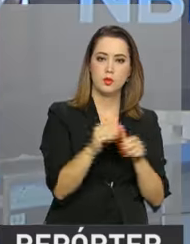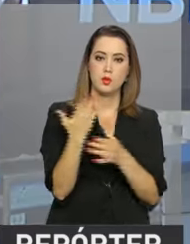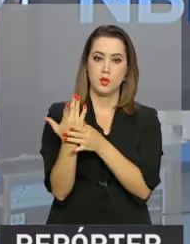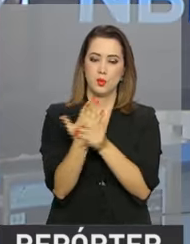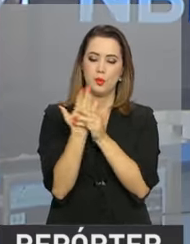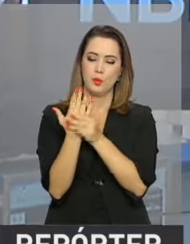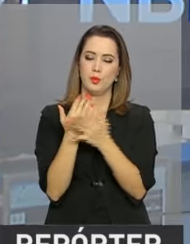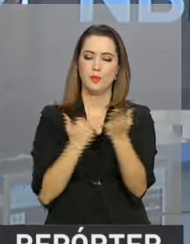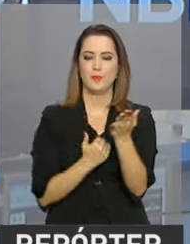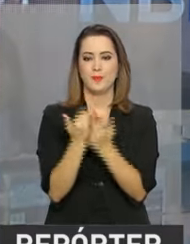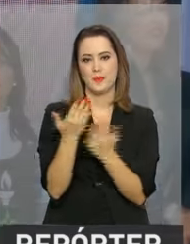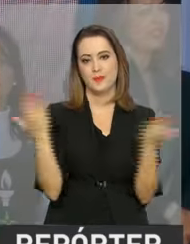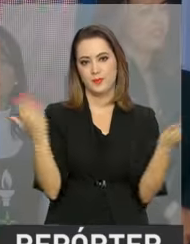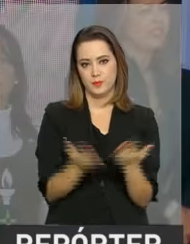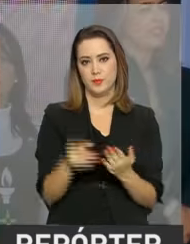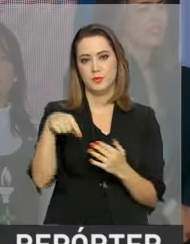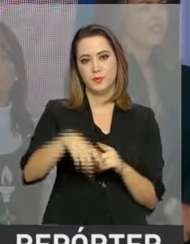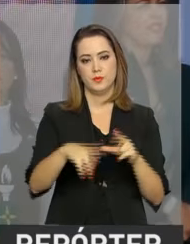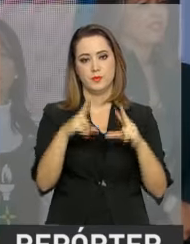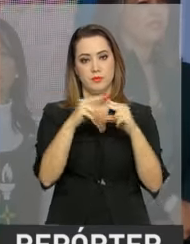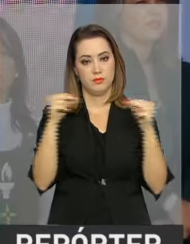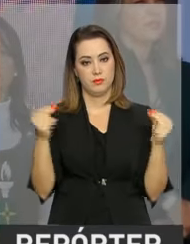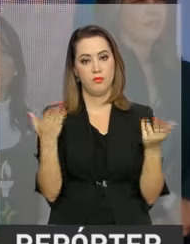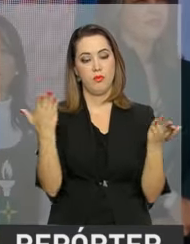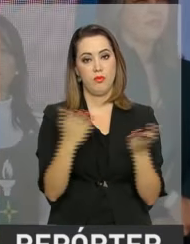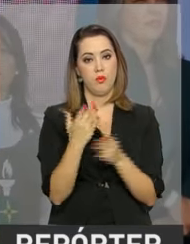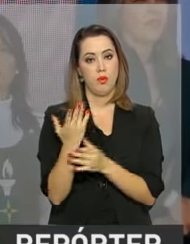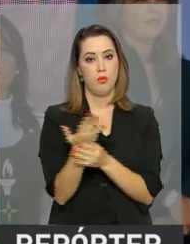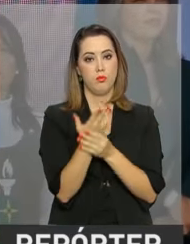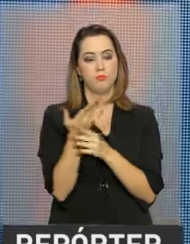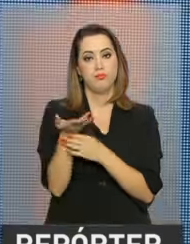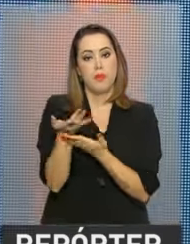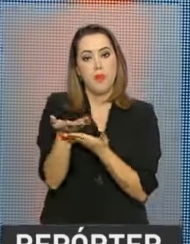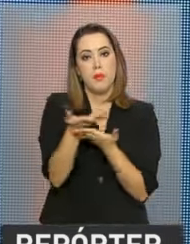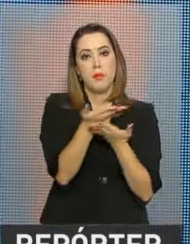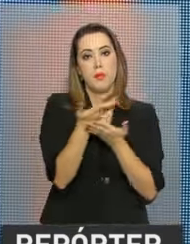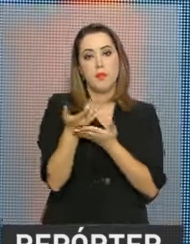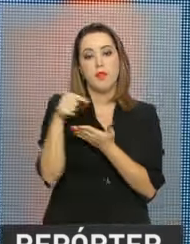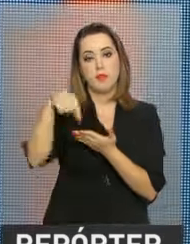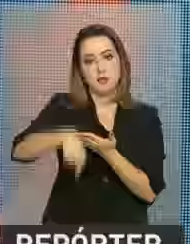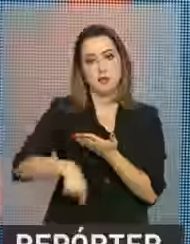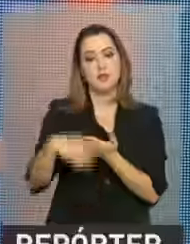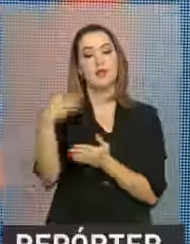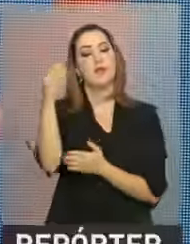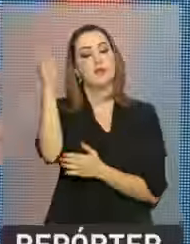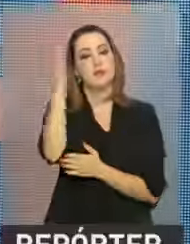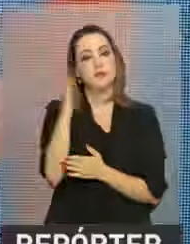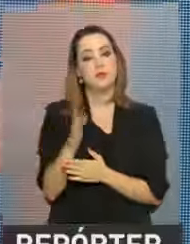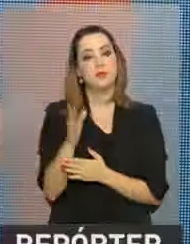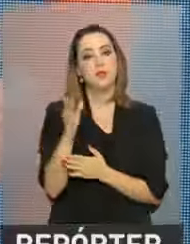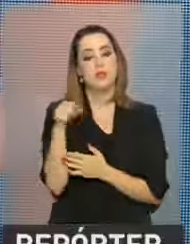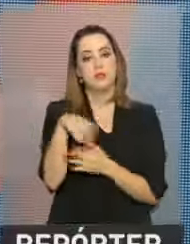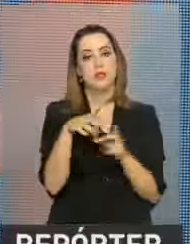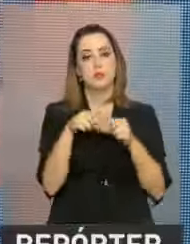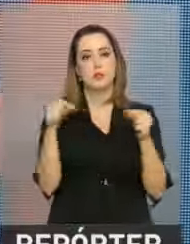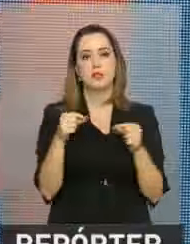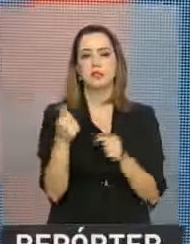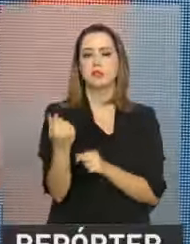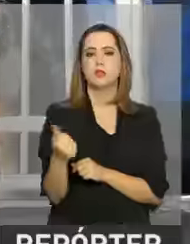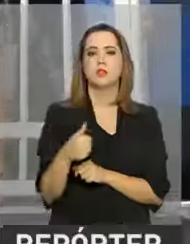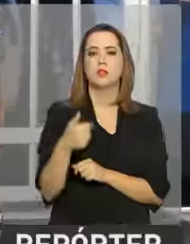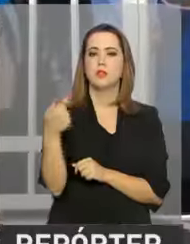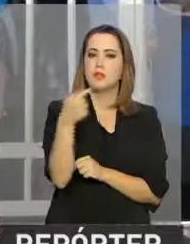em Brasília a pira foi acesa na capital federal ao longo de S dias o revezamento vai passar pelas mãos